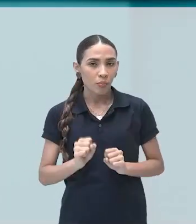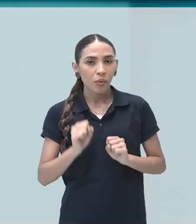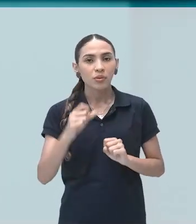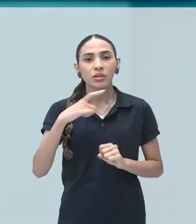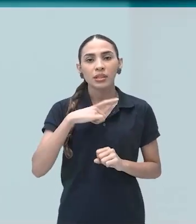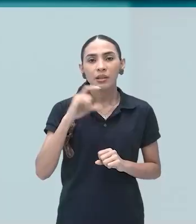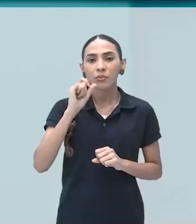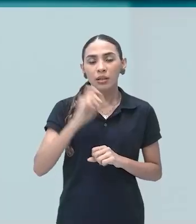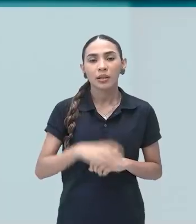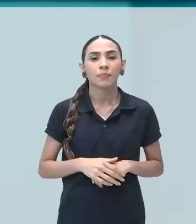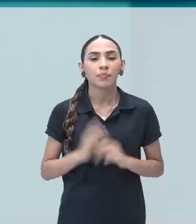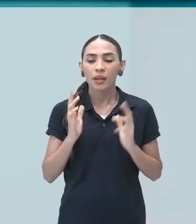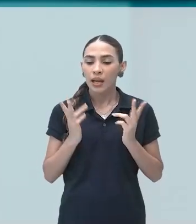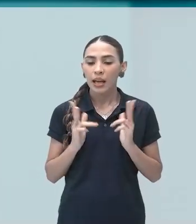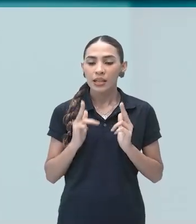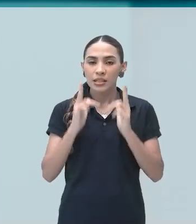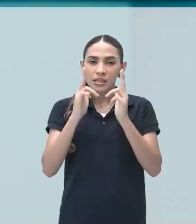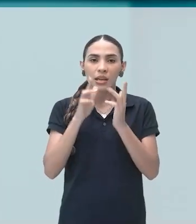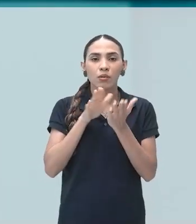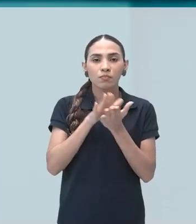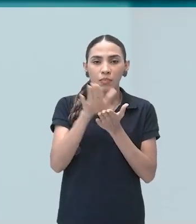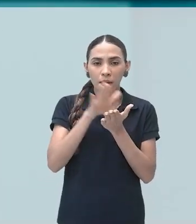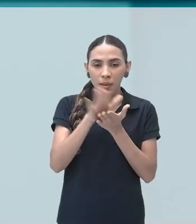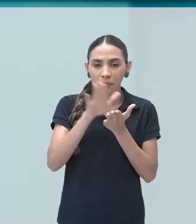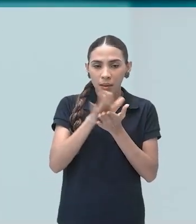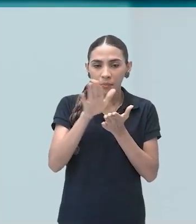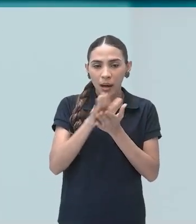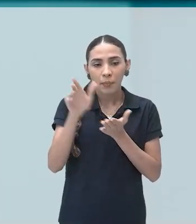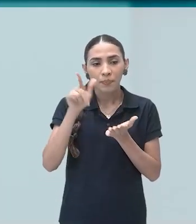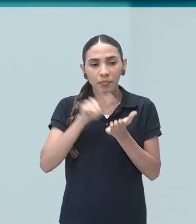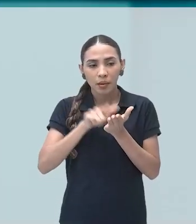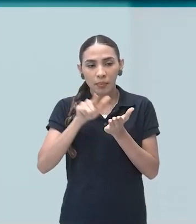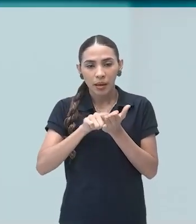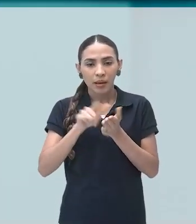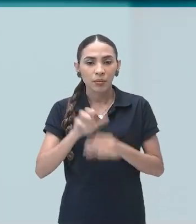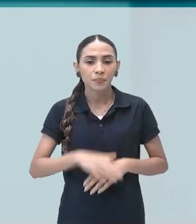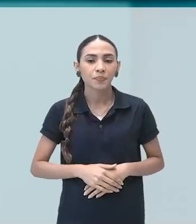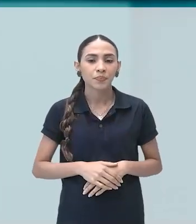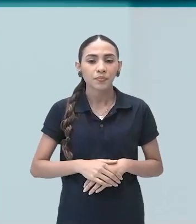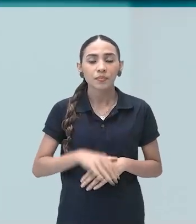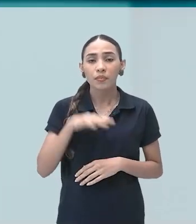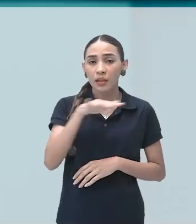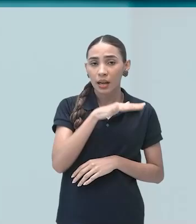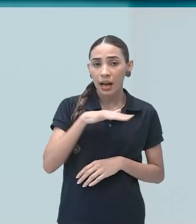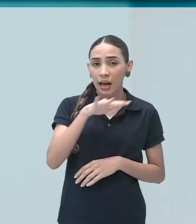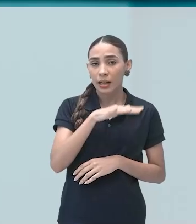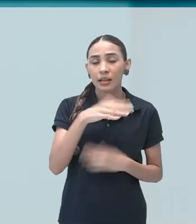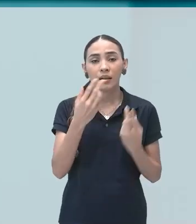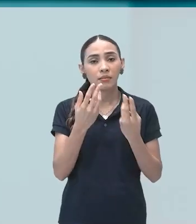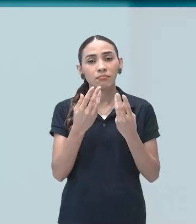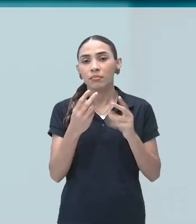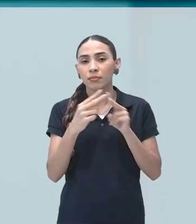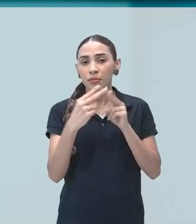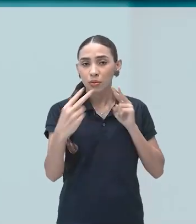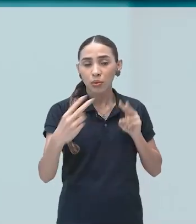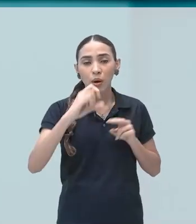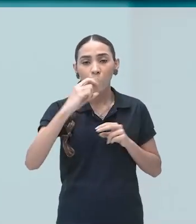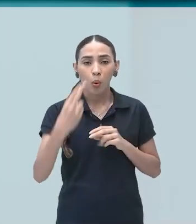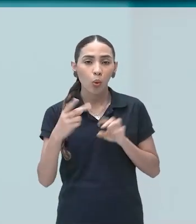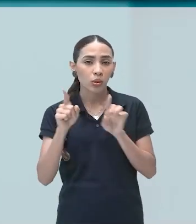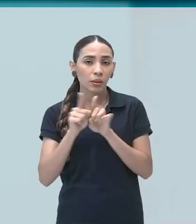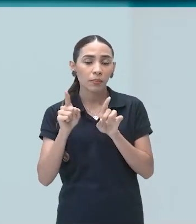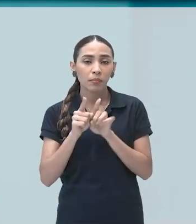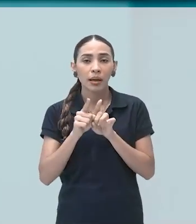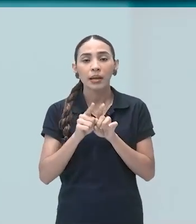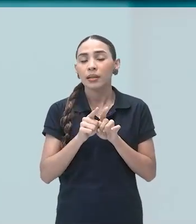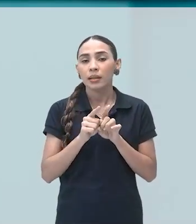ganhar, sim, uma edição impressa, que a gente chama, né? Seja ela para o ambiente virtual ou físico, cada